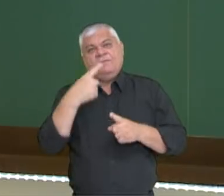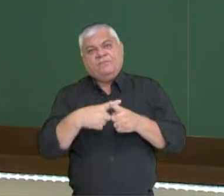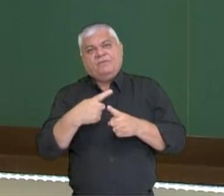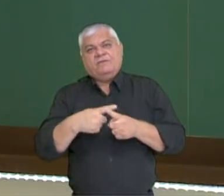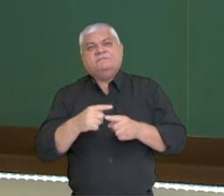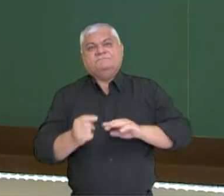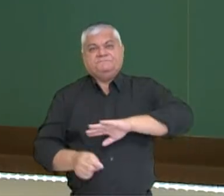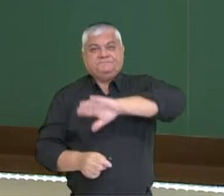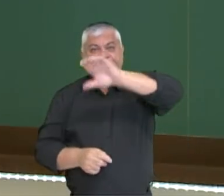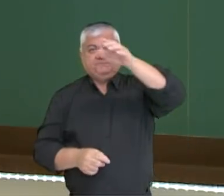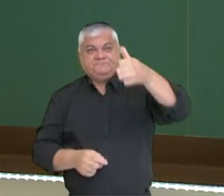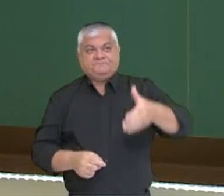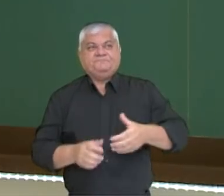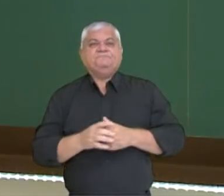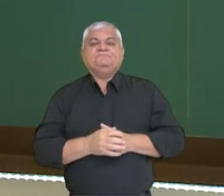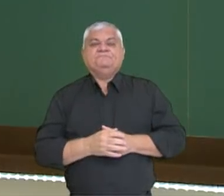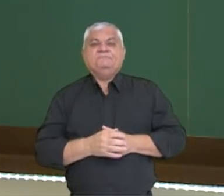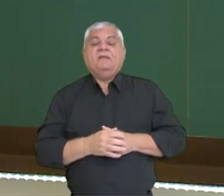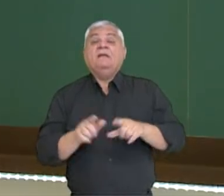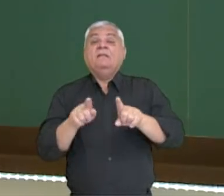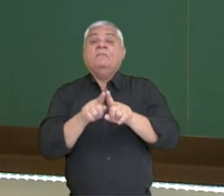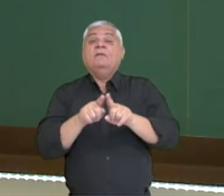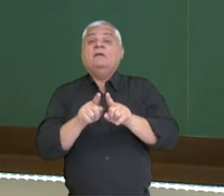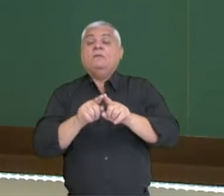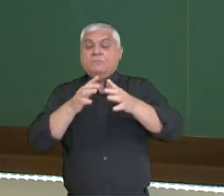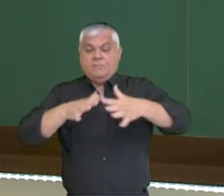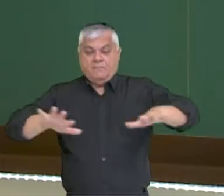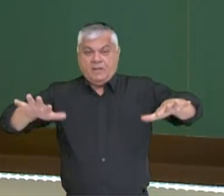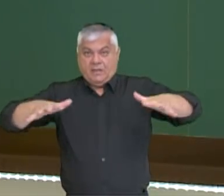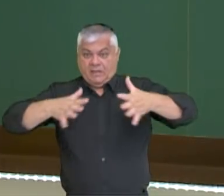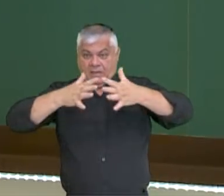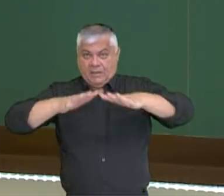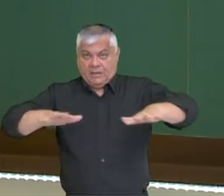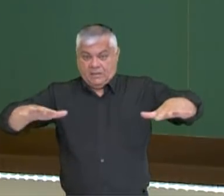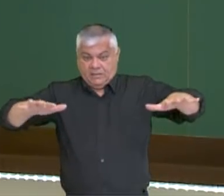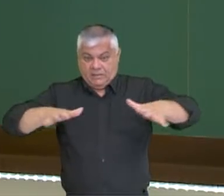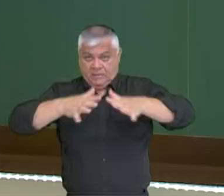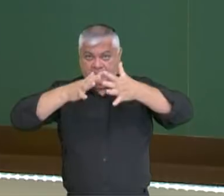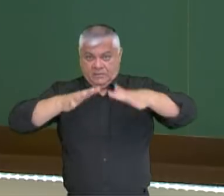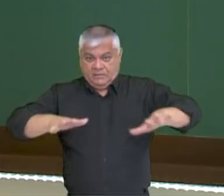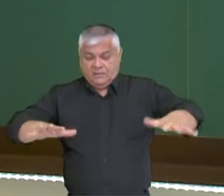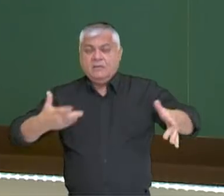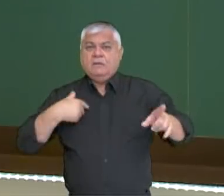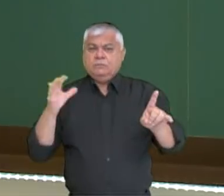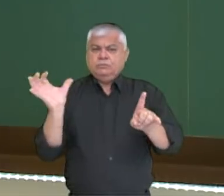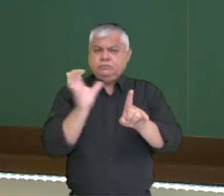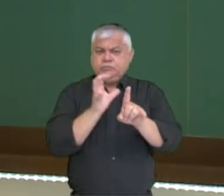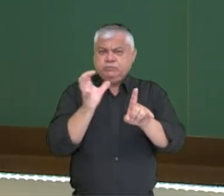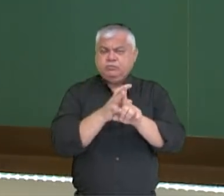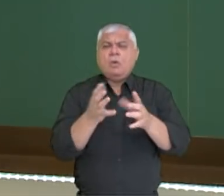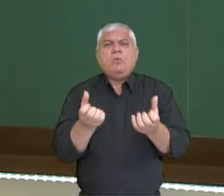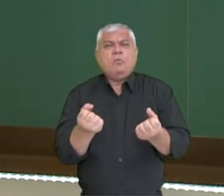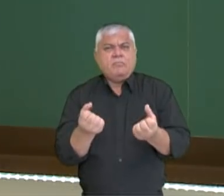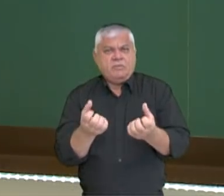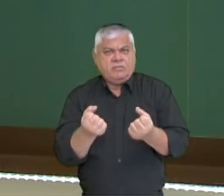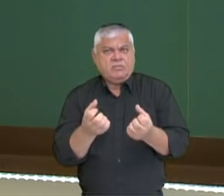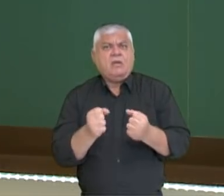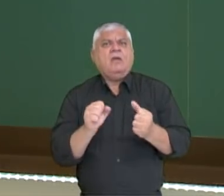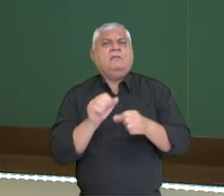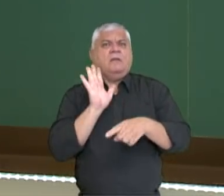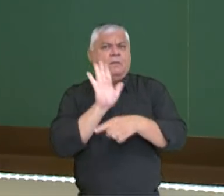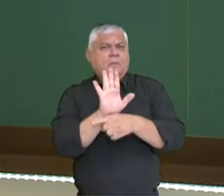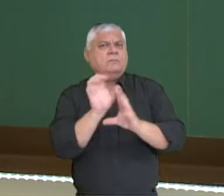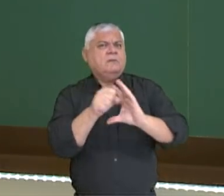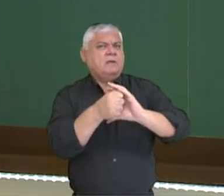relevo. Correntes marítimas influenciam o nível de umidade, vão contribuir ali para as características